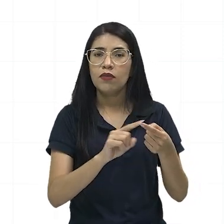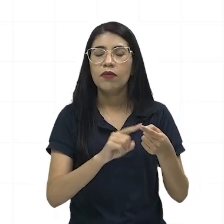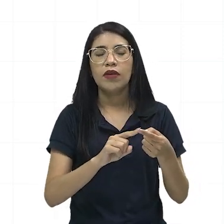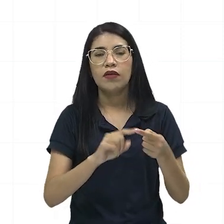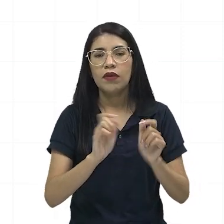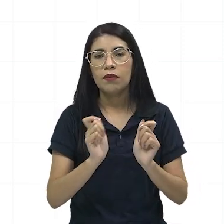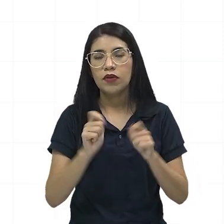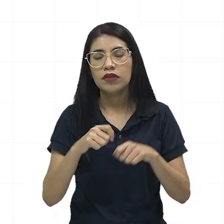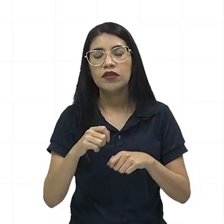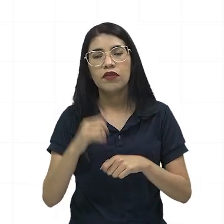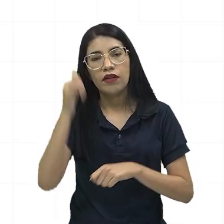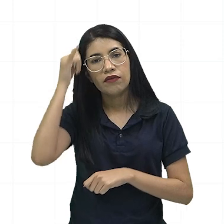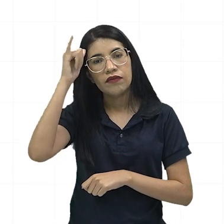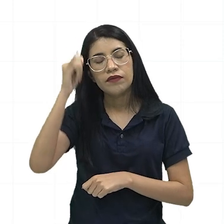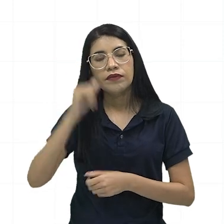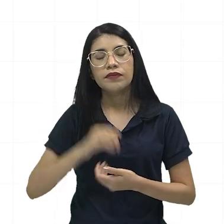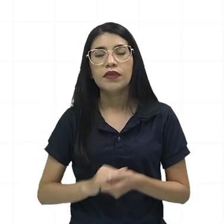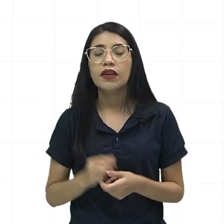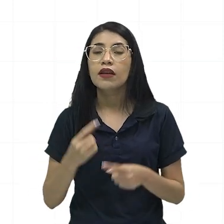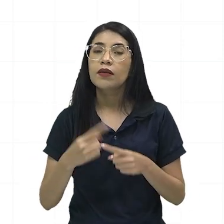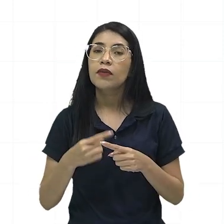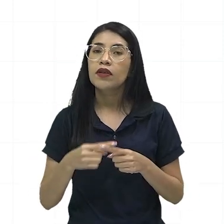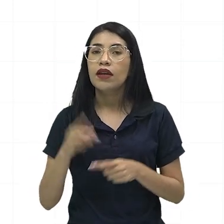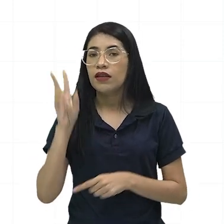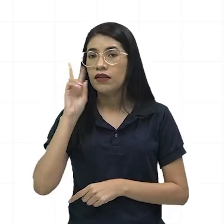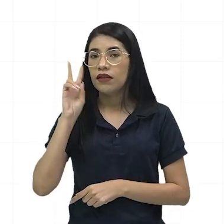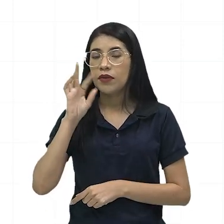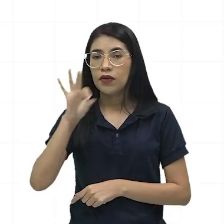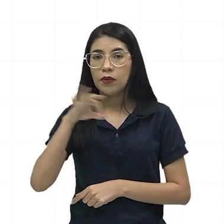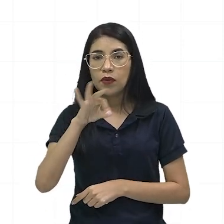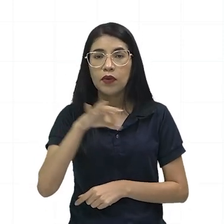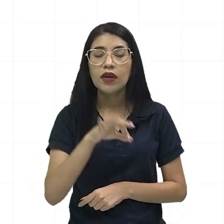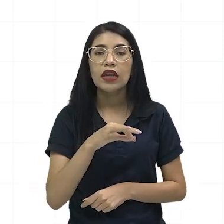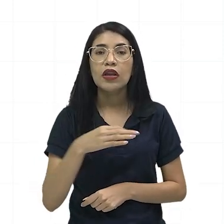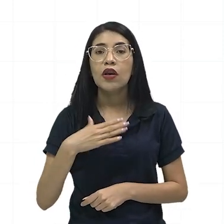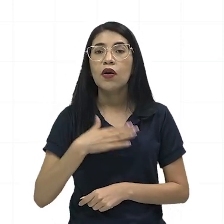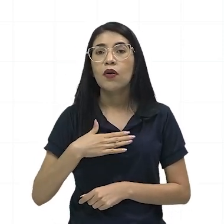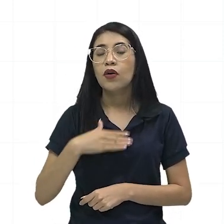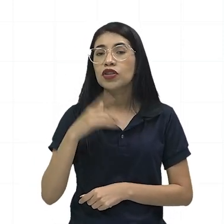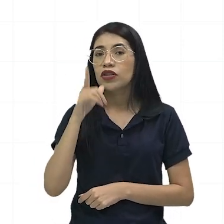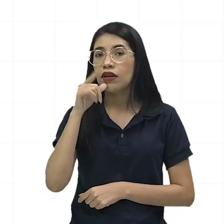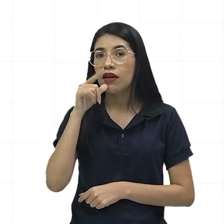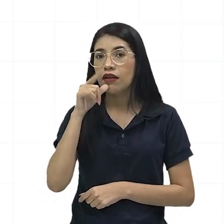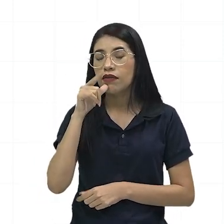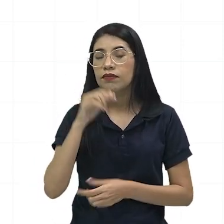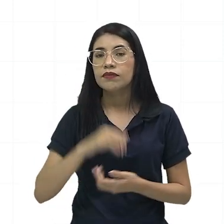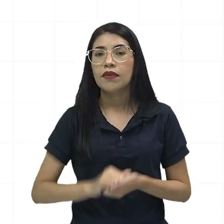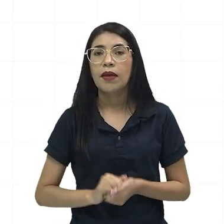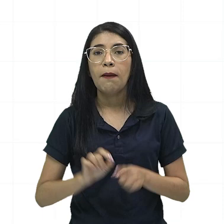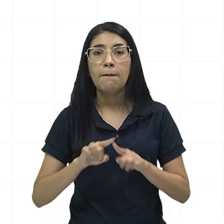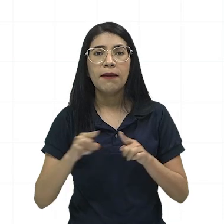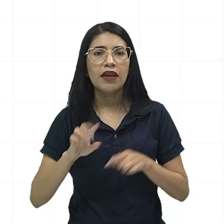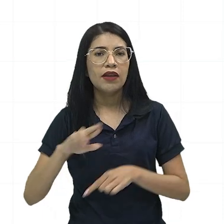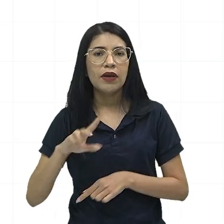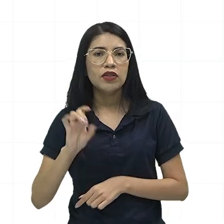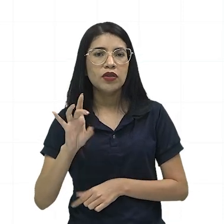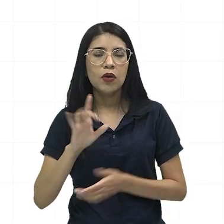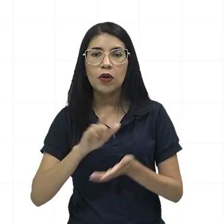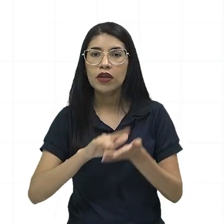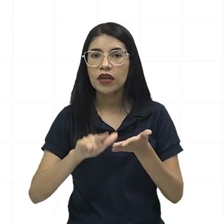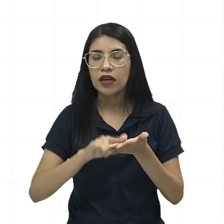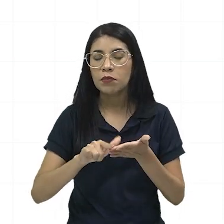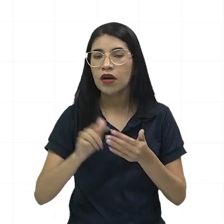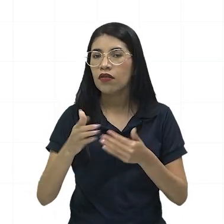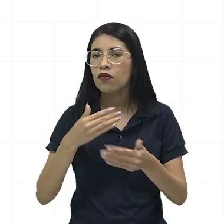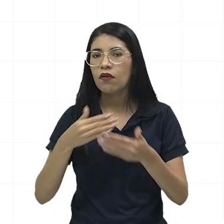medidas, principais medidas, porque a gente lembra que esse mosquito ele gosta de água. E não é só água limpa, tá? Qualquer